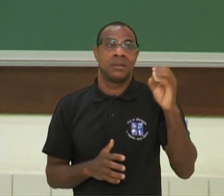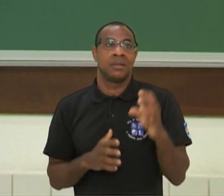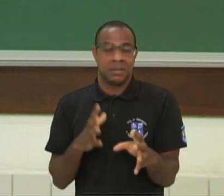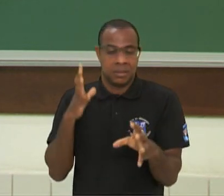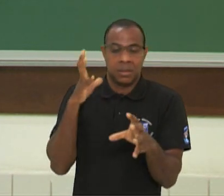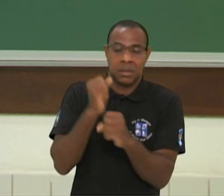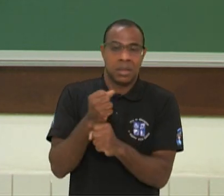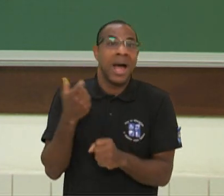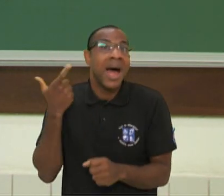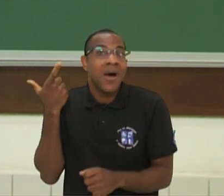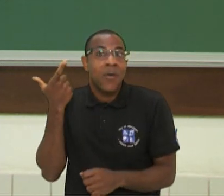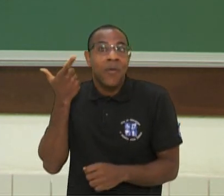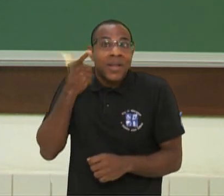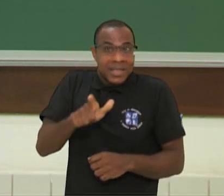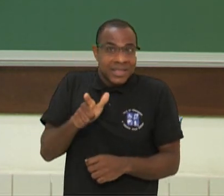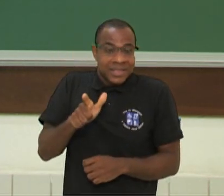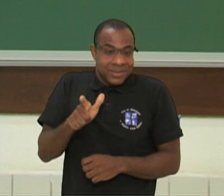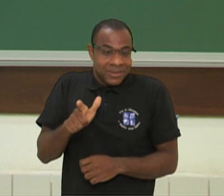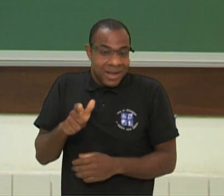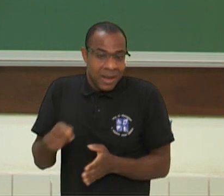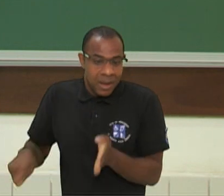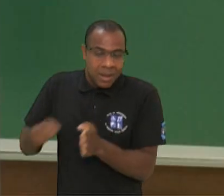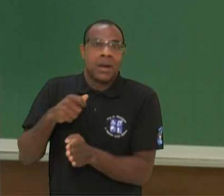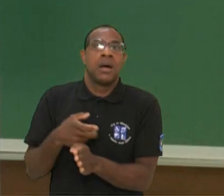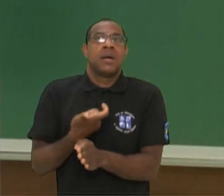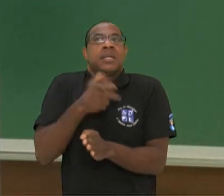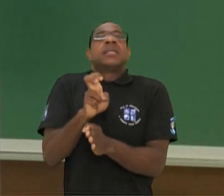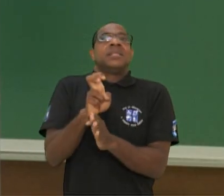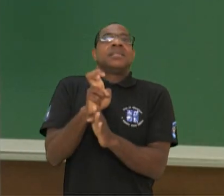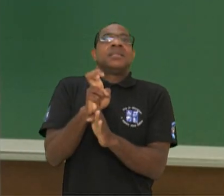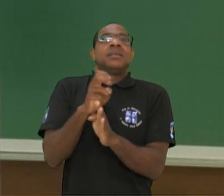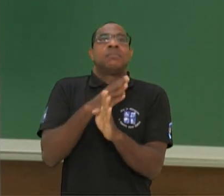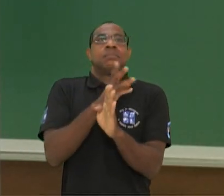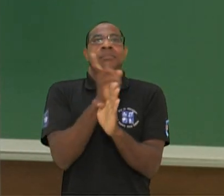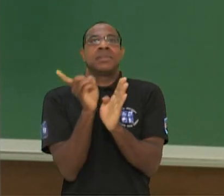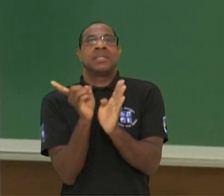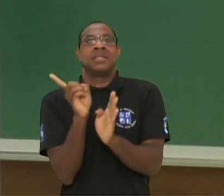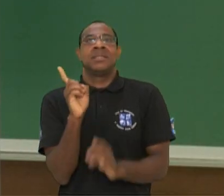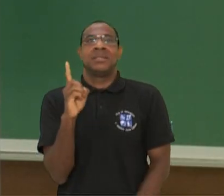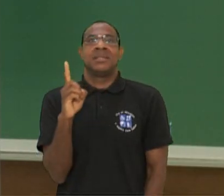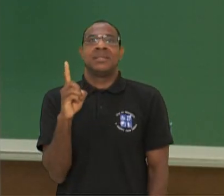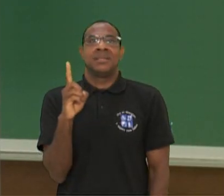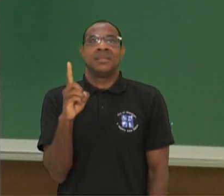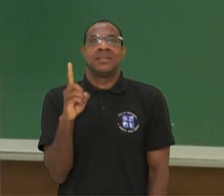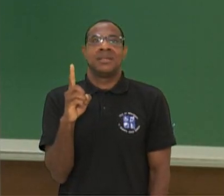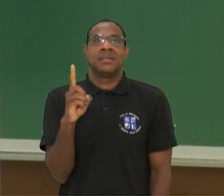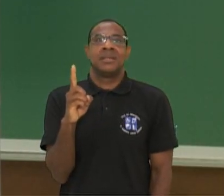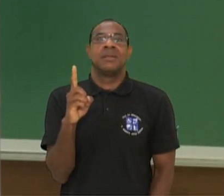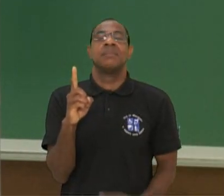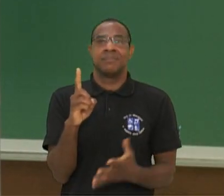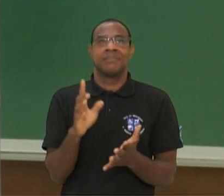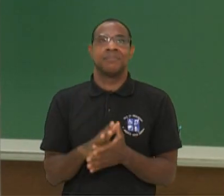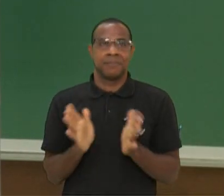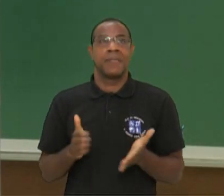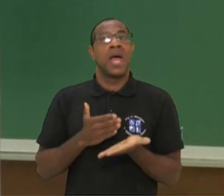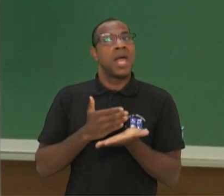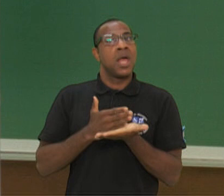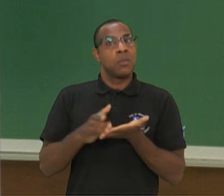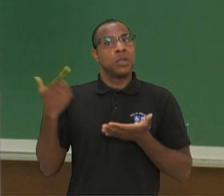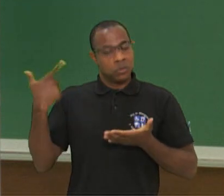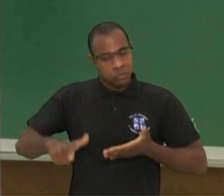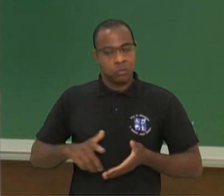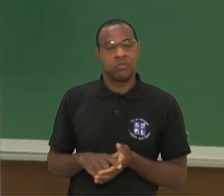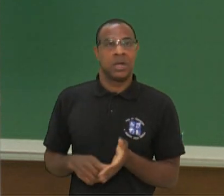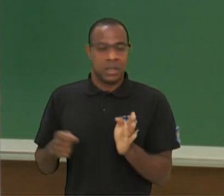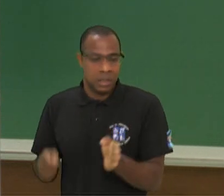para 15. Então, ele tem 15-0 em relação ao seu adversário. Se ele marcar um segundo ponto, ele